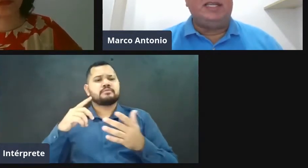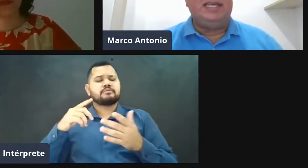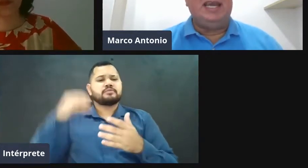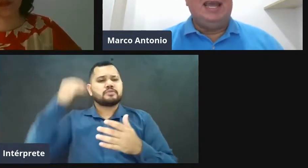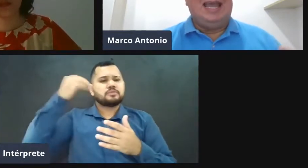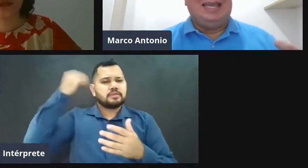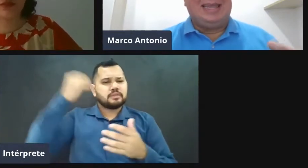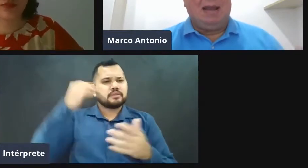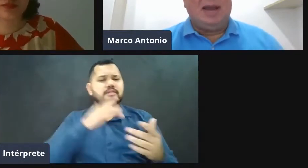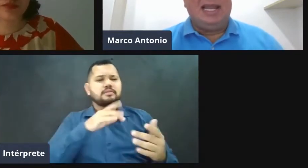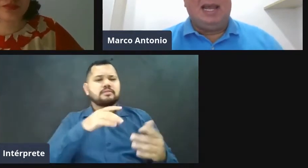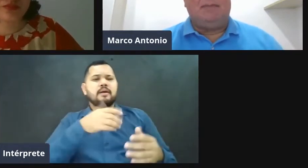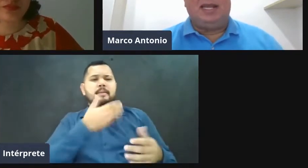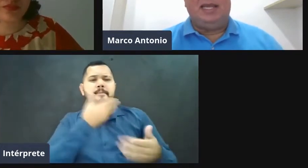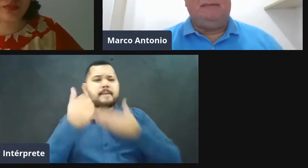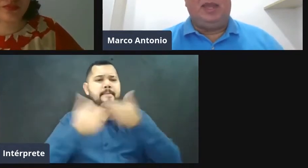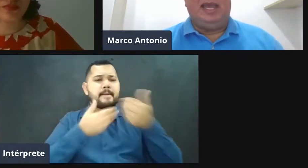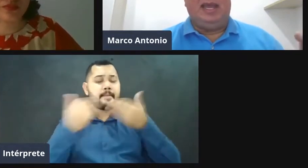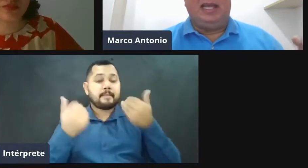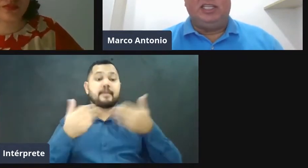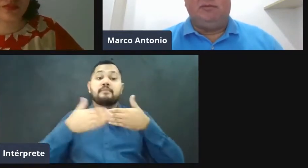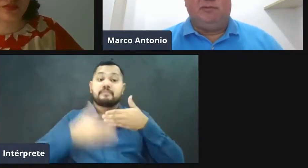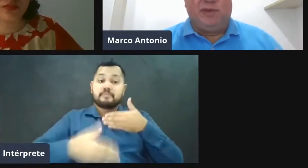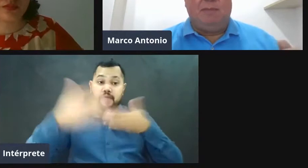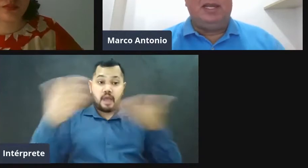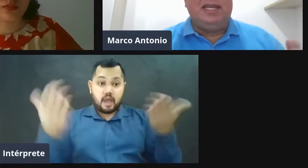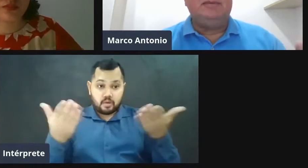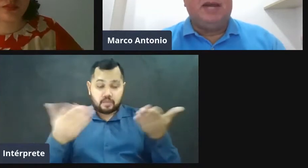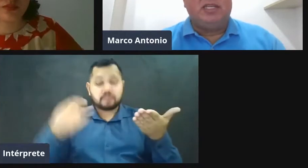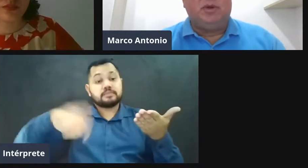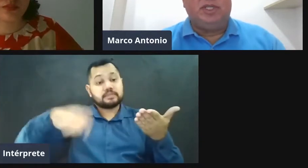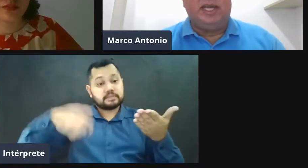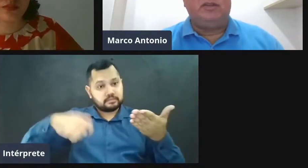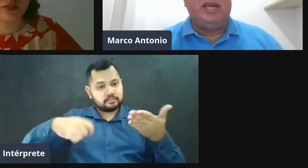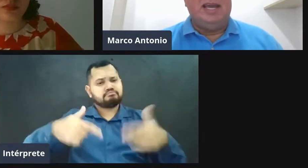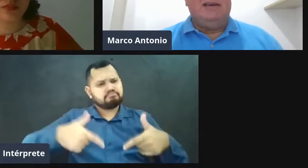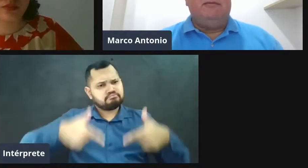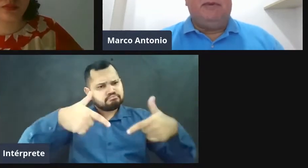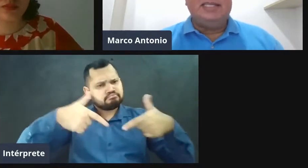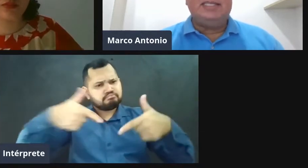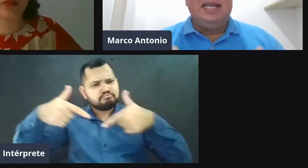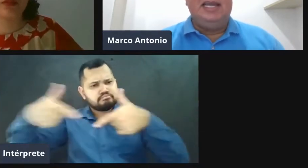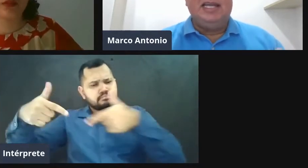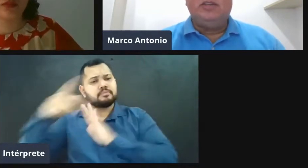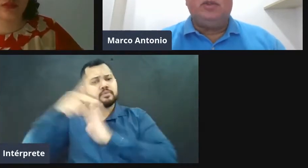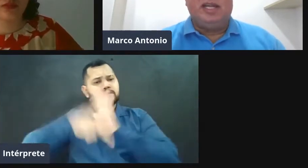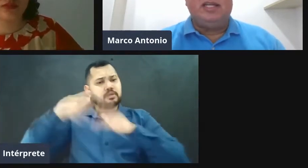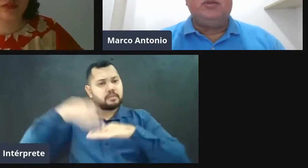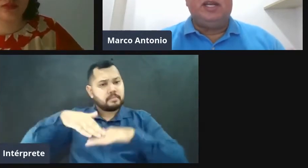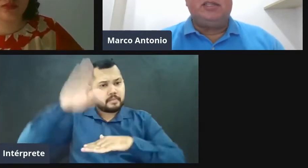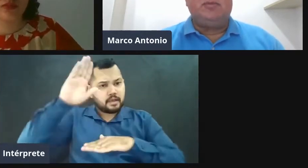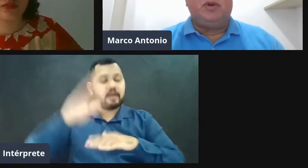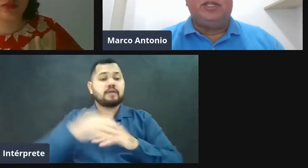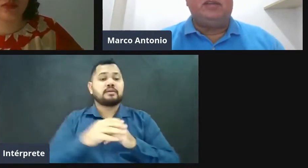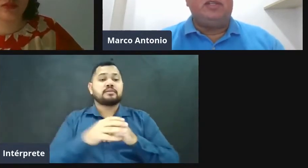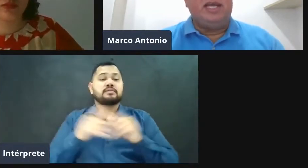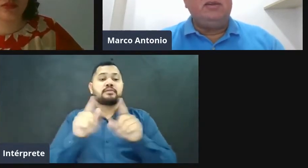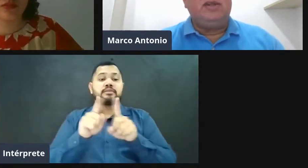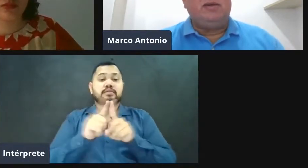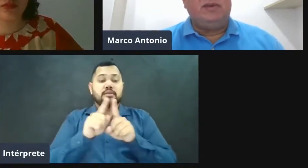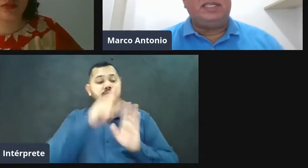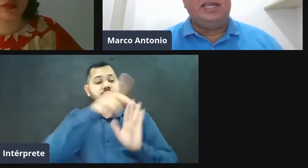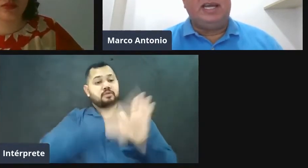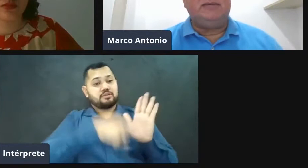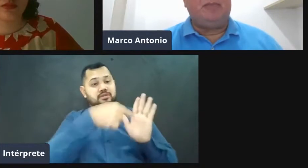que a gente tem que fazer é trabalhar para que a gente viabilize mais projetos, facilite o trânsito desses